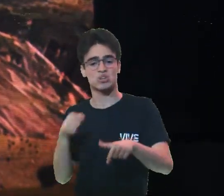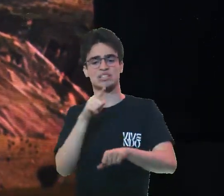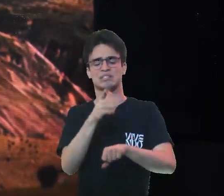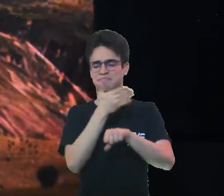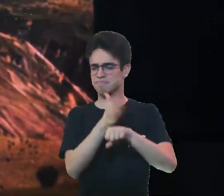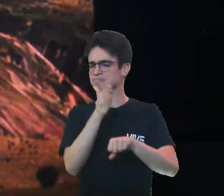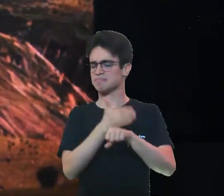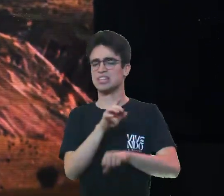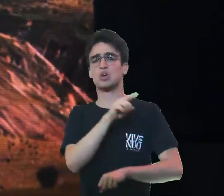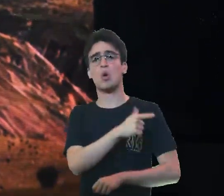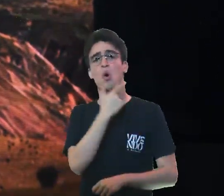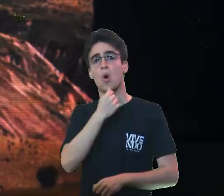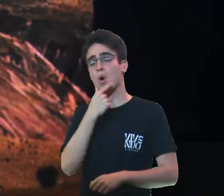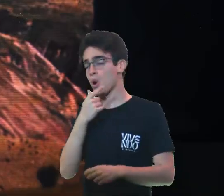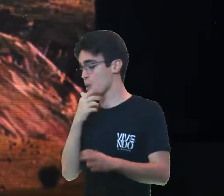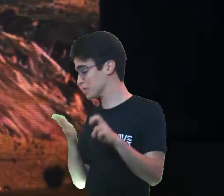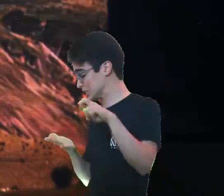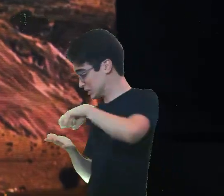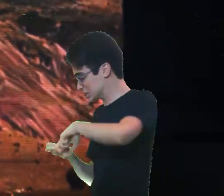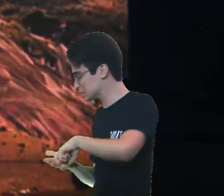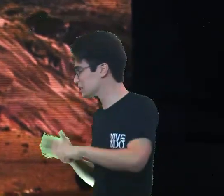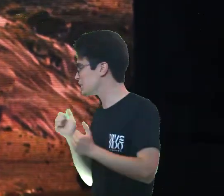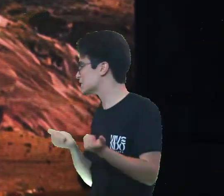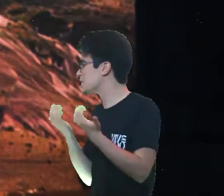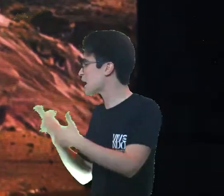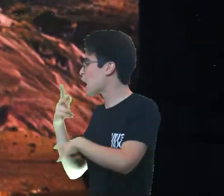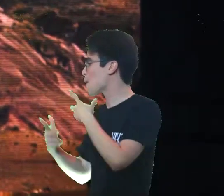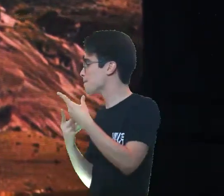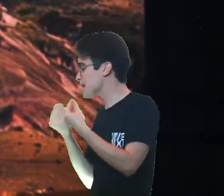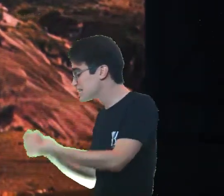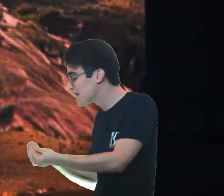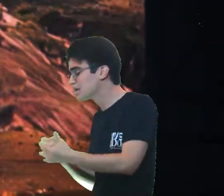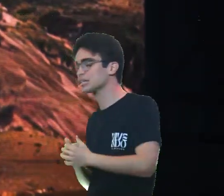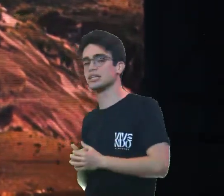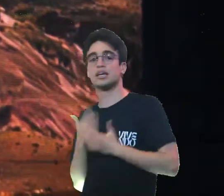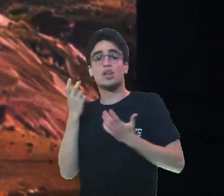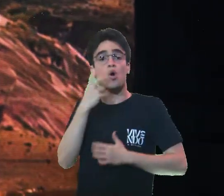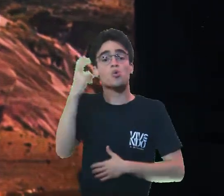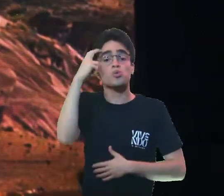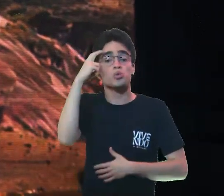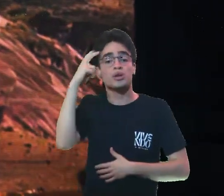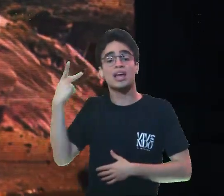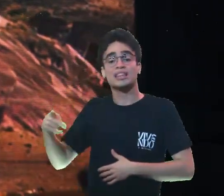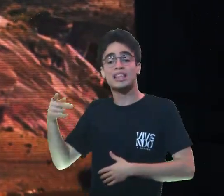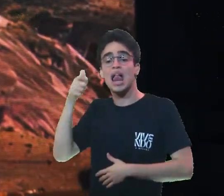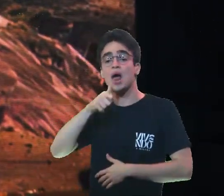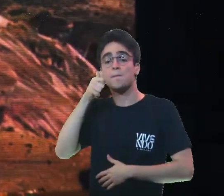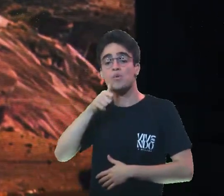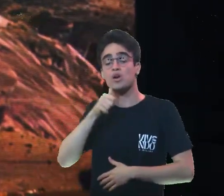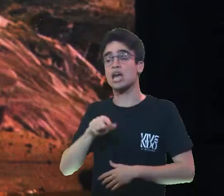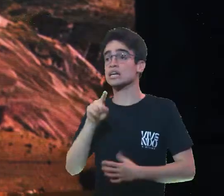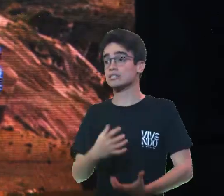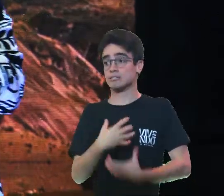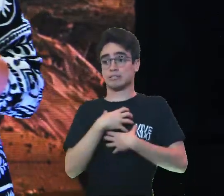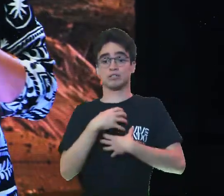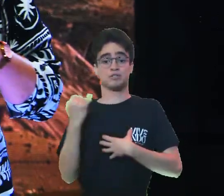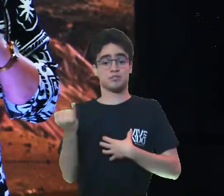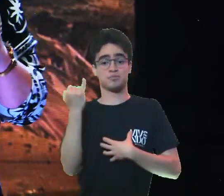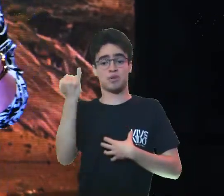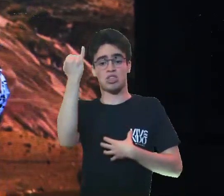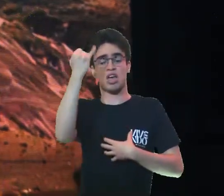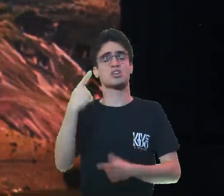se colocar diante da mulher e dar um presente, na cultura da mulher era extremamente importante,